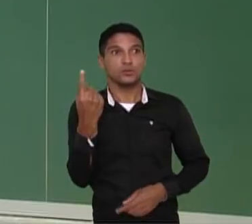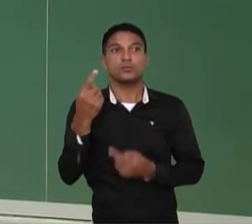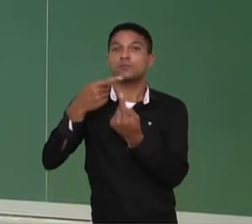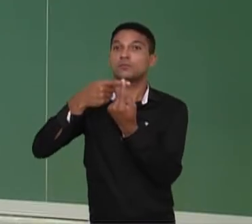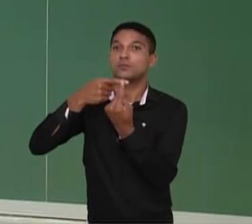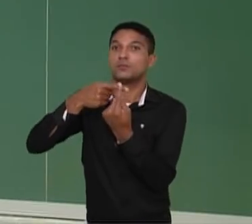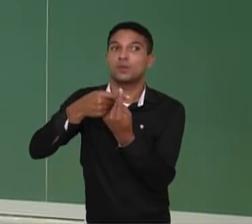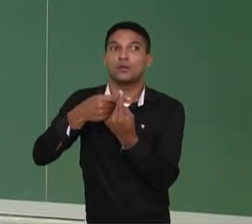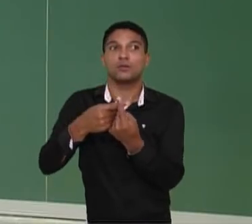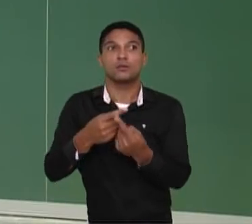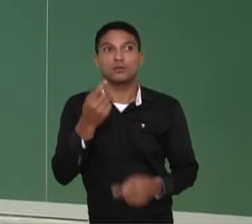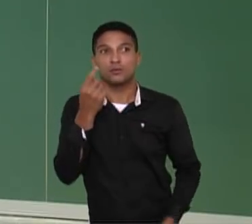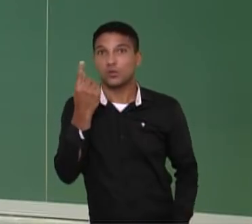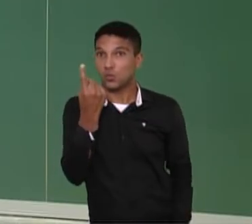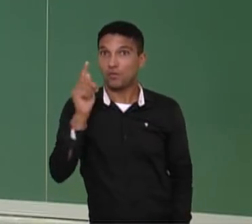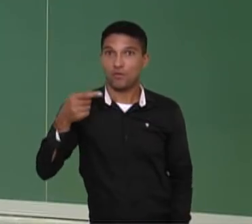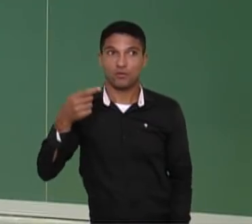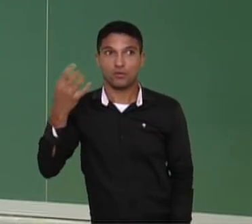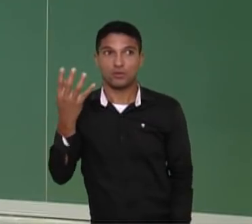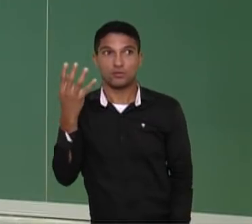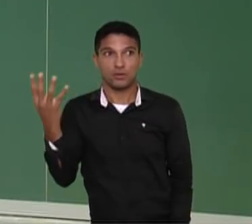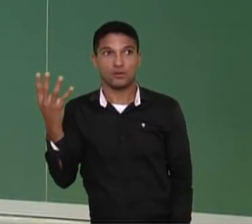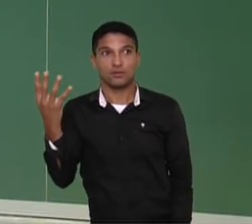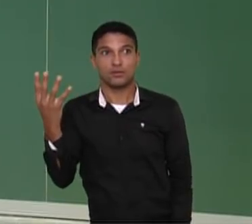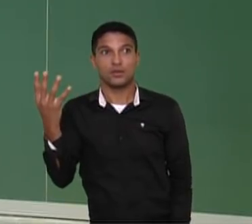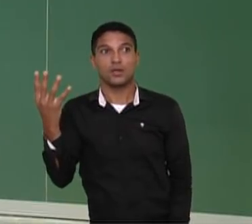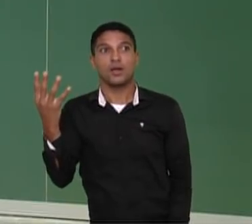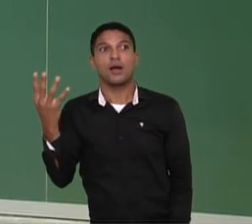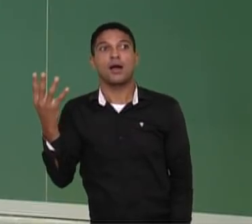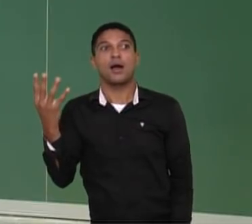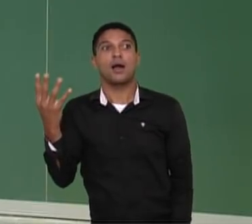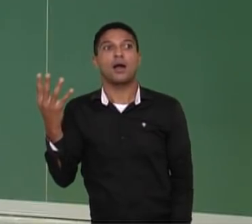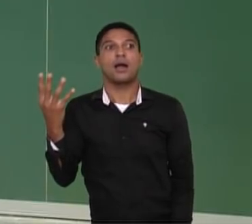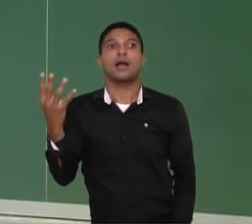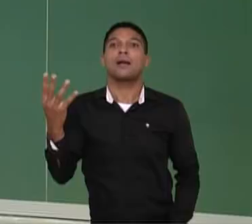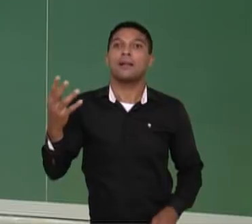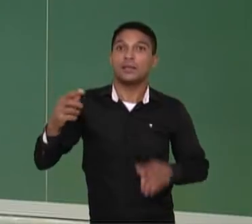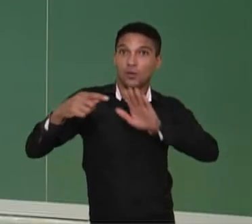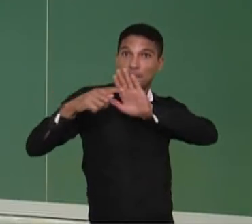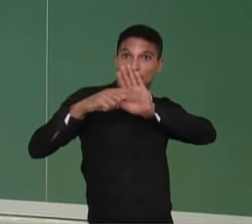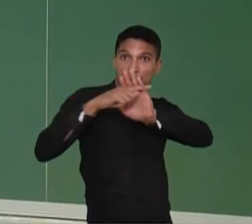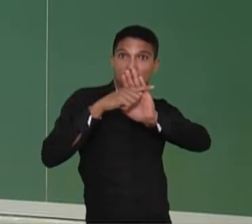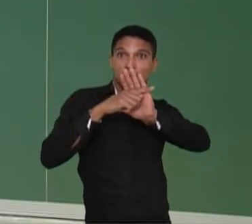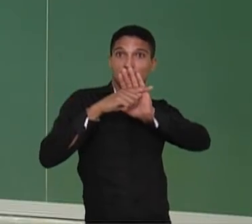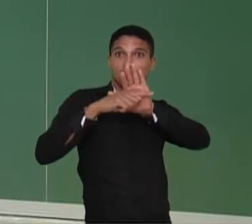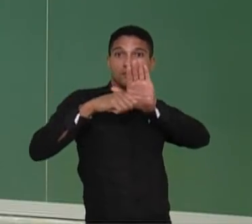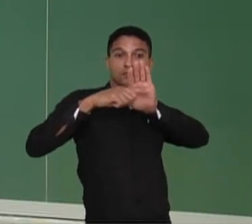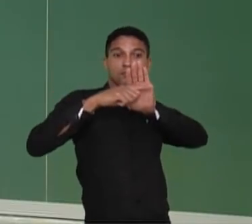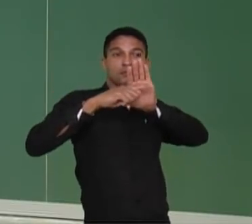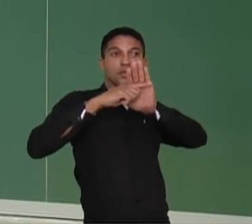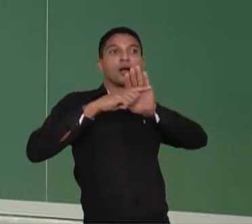0,41 positivo, ok? E o x2